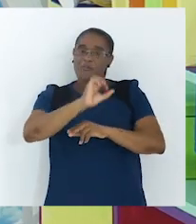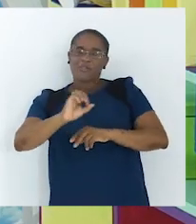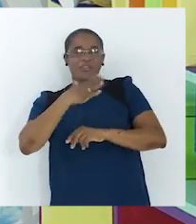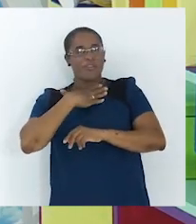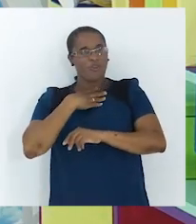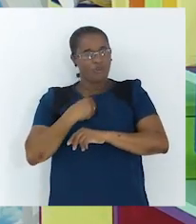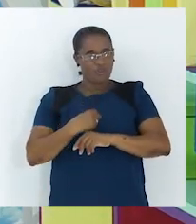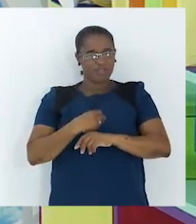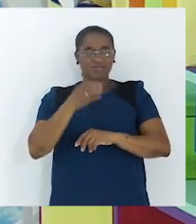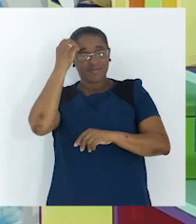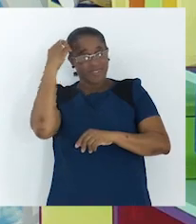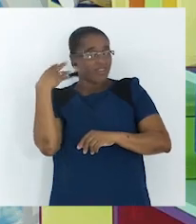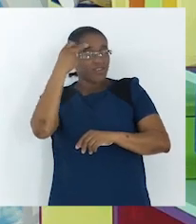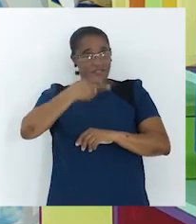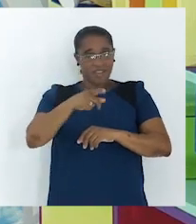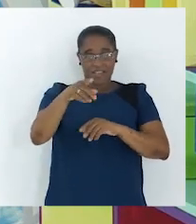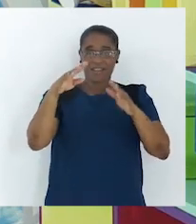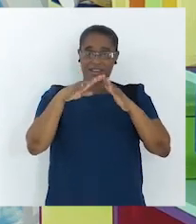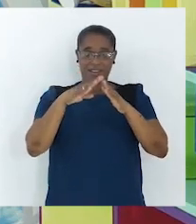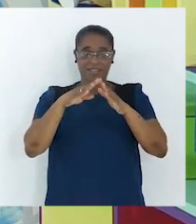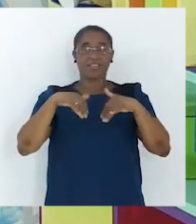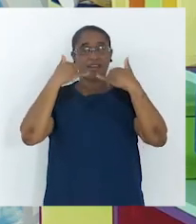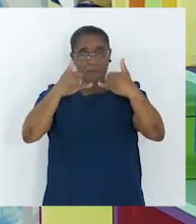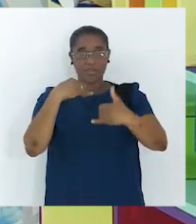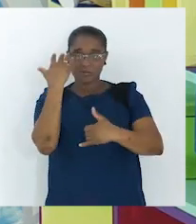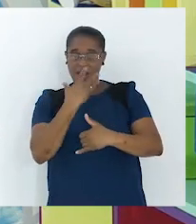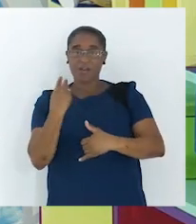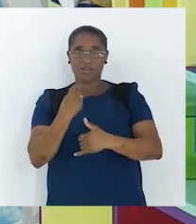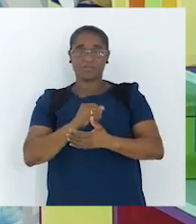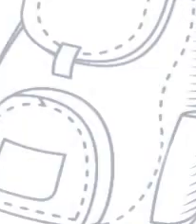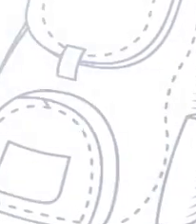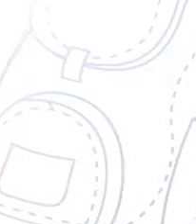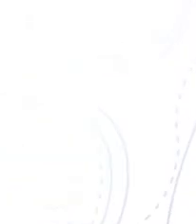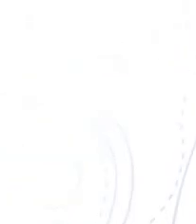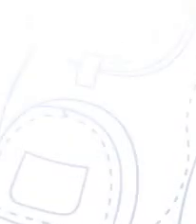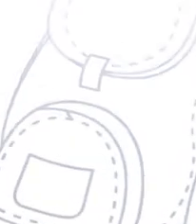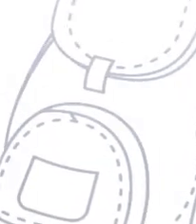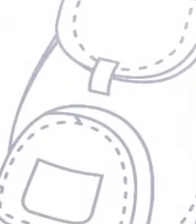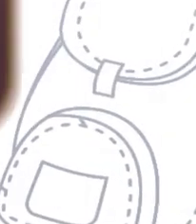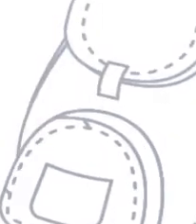E não se esqueça fiquei em casa até a próxima um